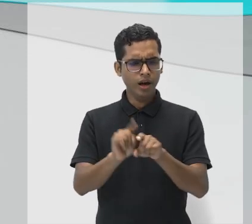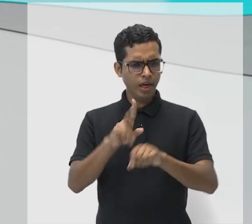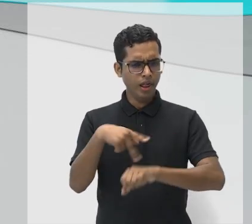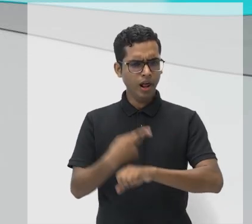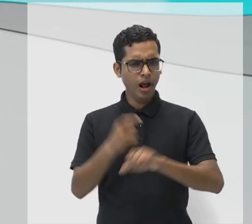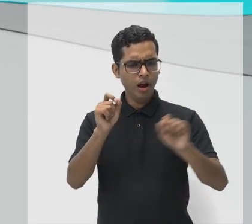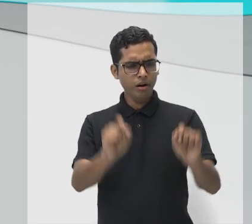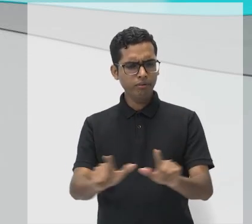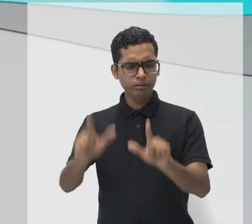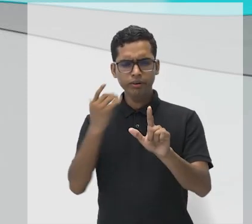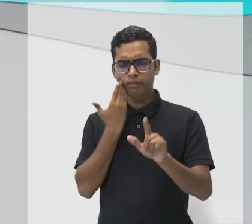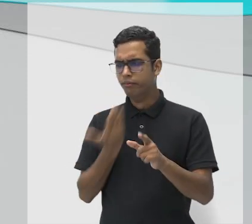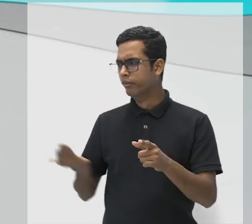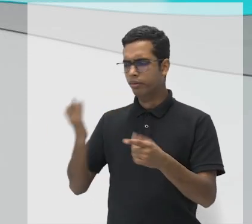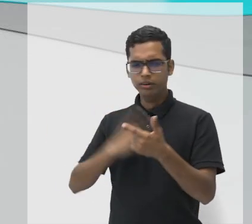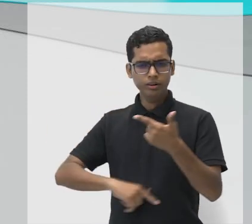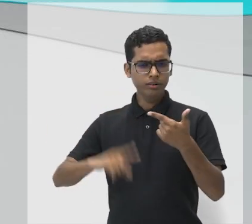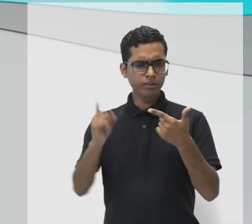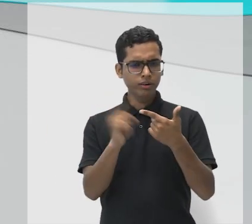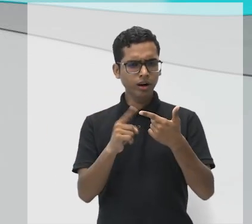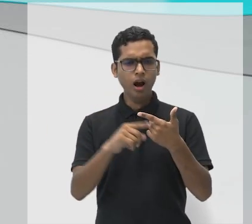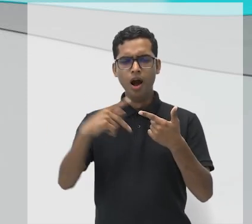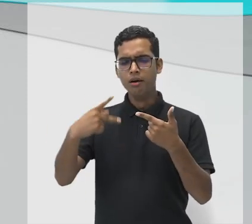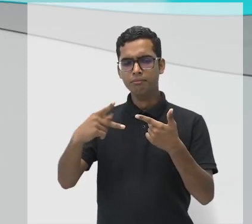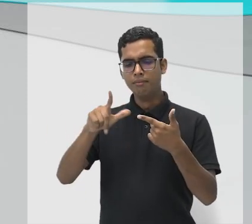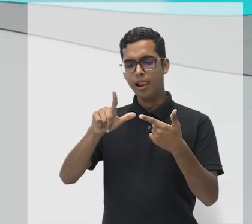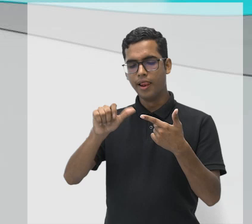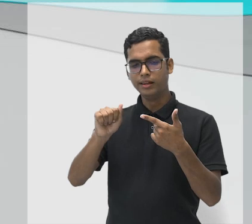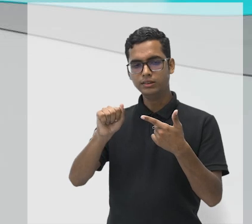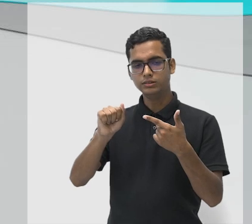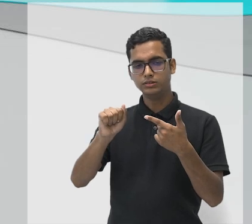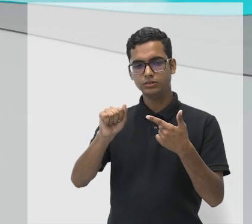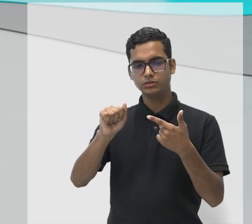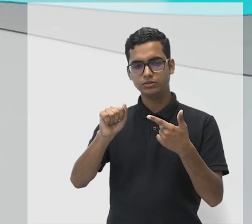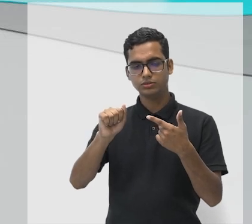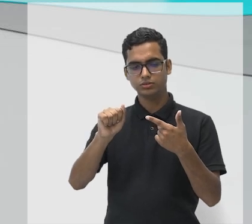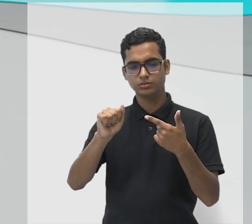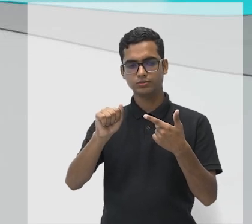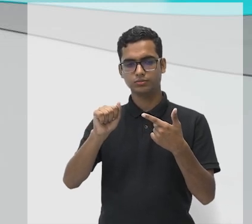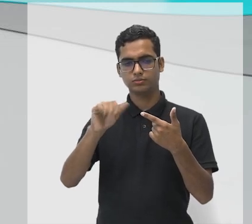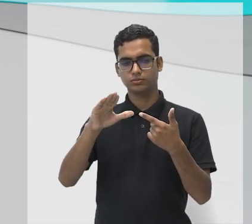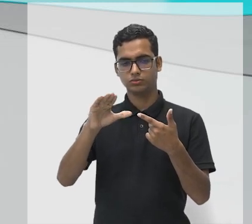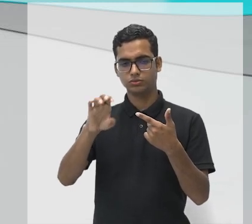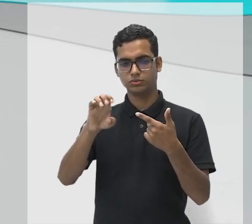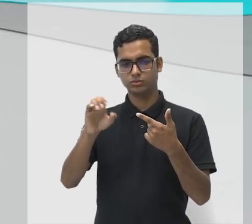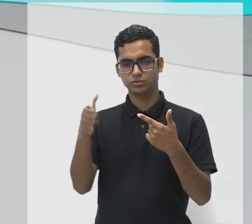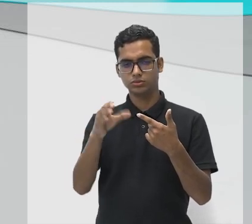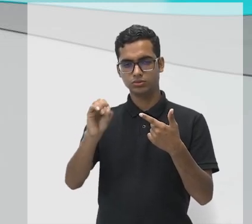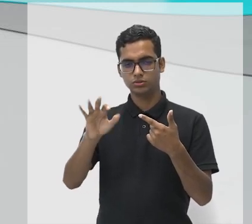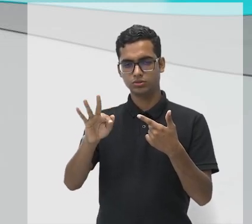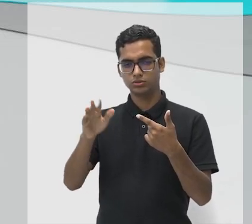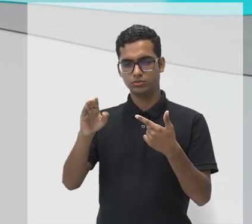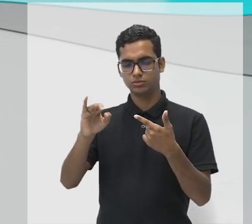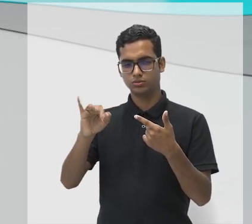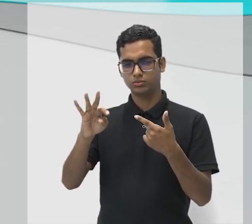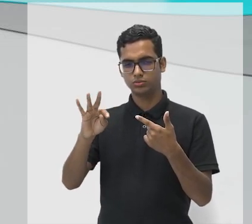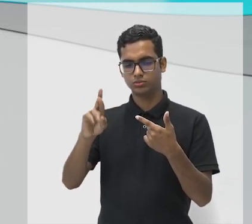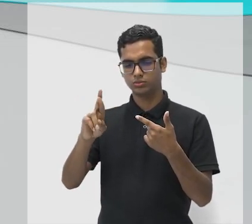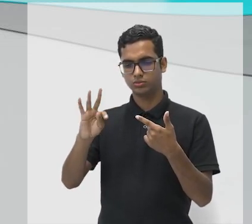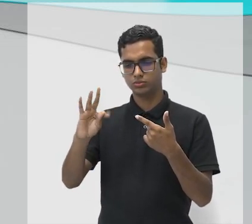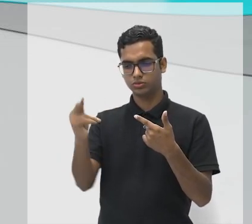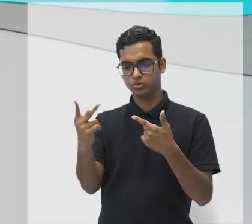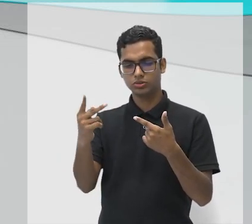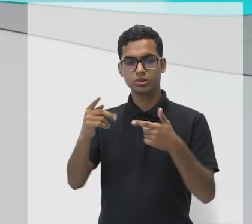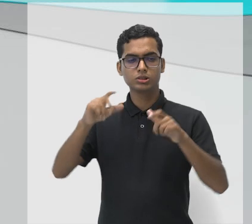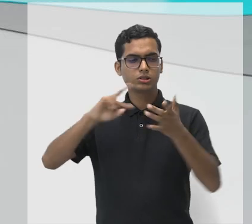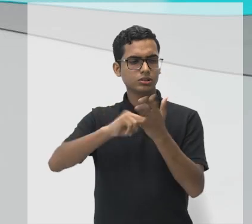temos place of birth, que eu vou mostrar para vocês. Olha só, place of birth, lugar de nascimento. Place of birth, local de